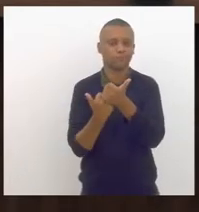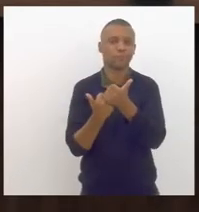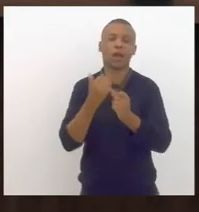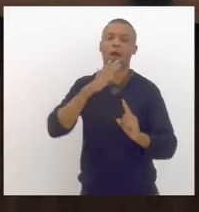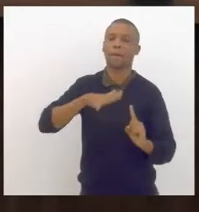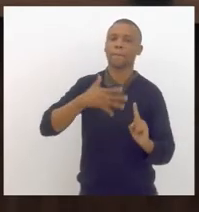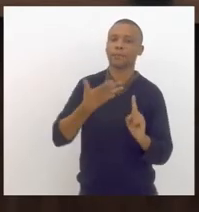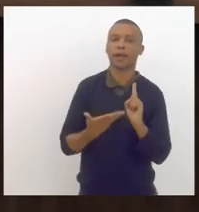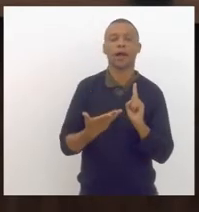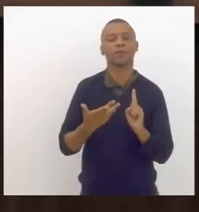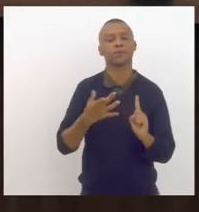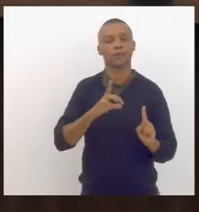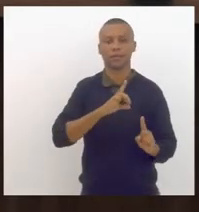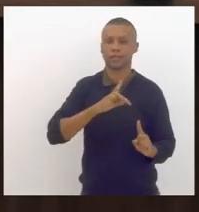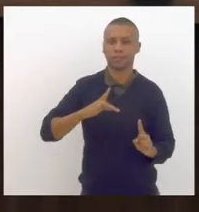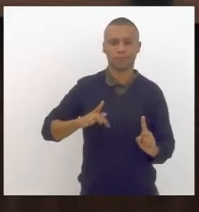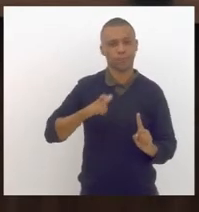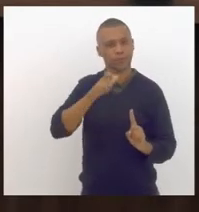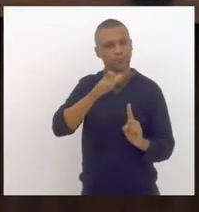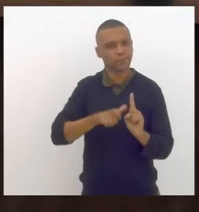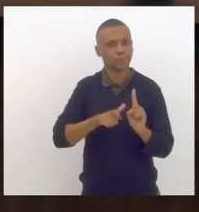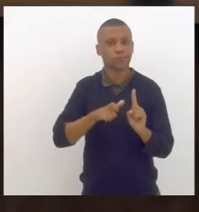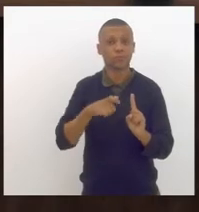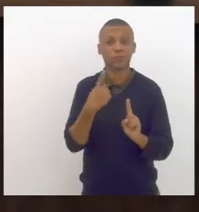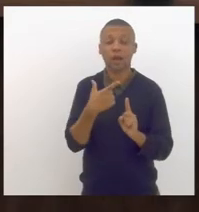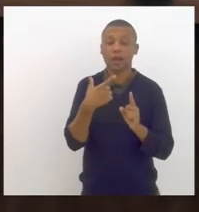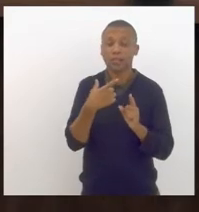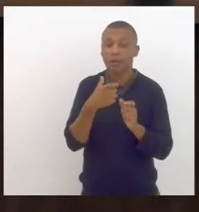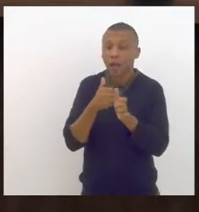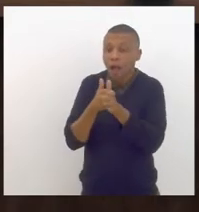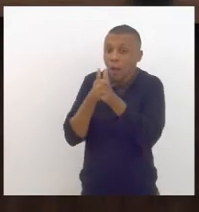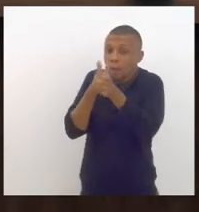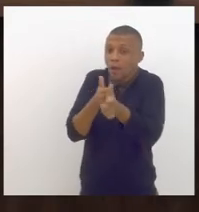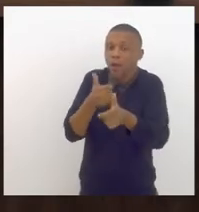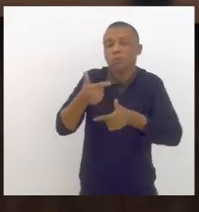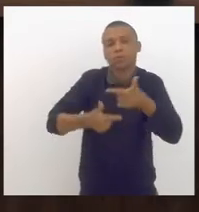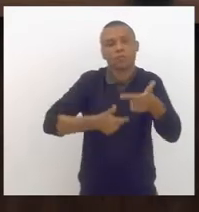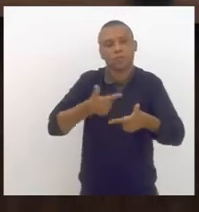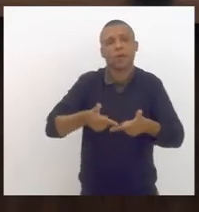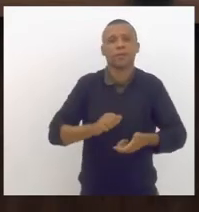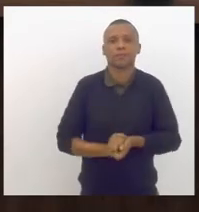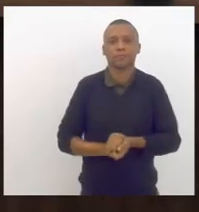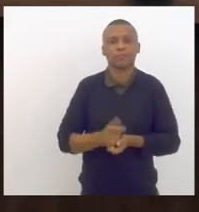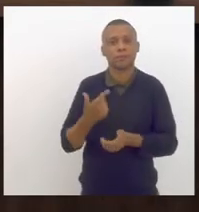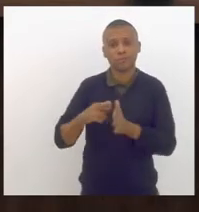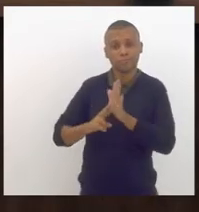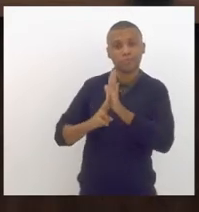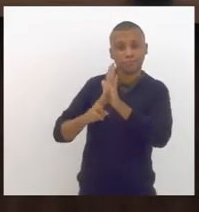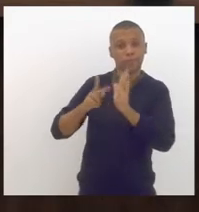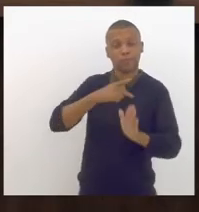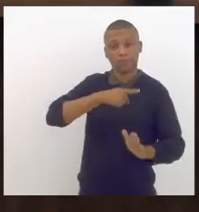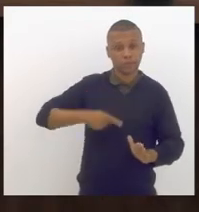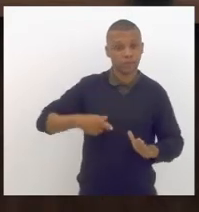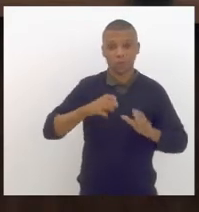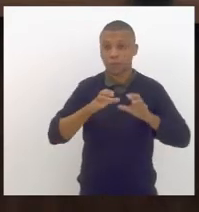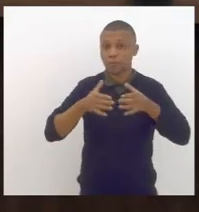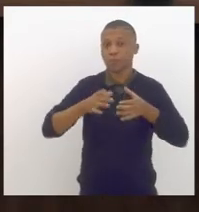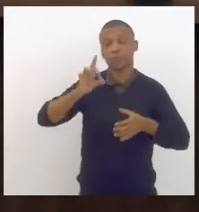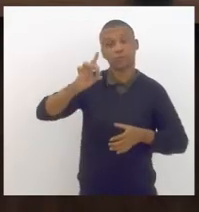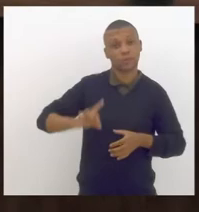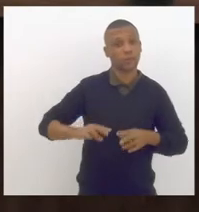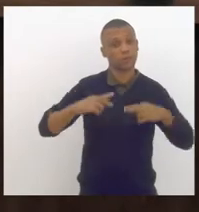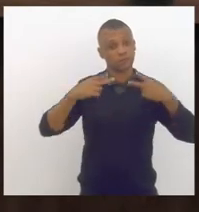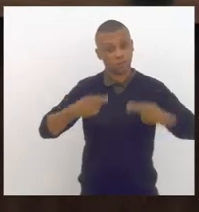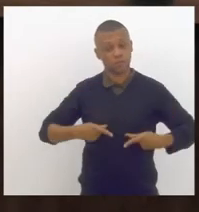senhora Andréa Sena, porque acompanhamos o seu trabalho. Eu, à frente da presidência da Comissão de Defesa dos Direitos Humanos,